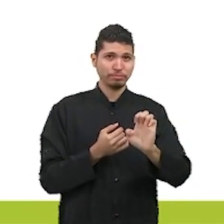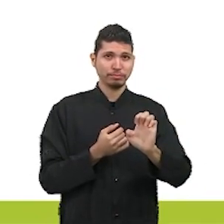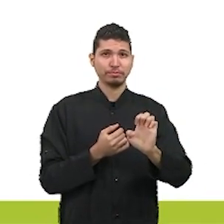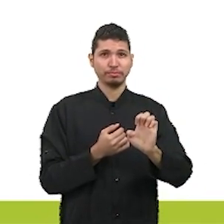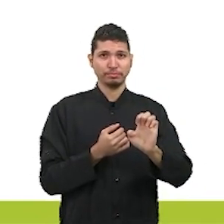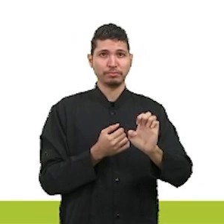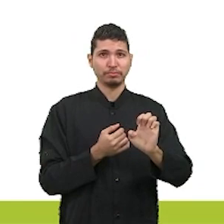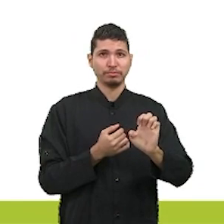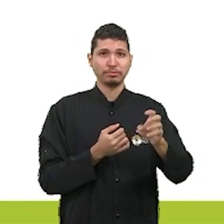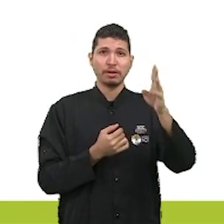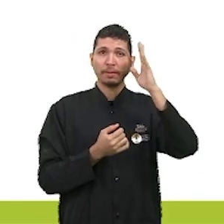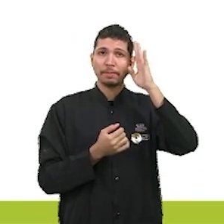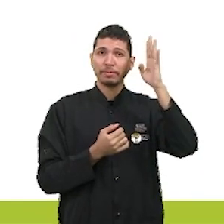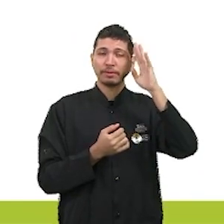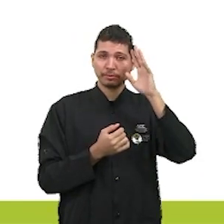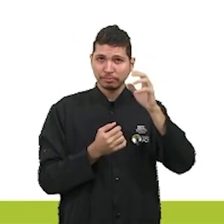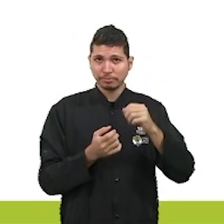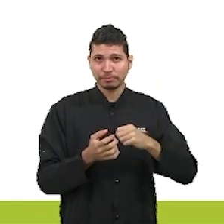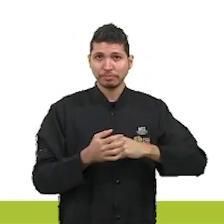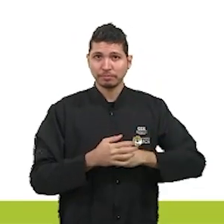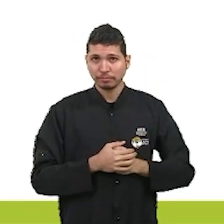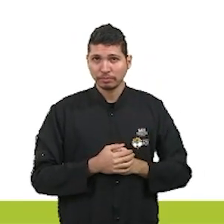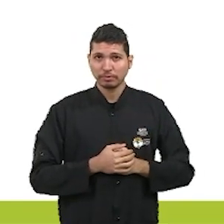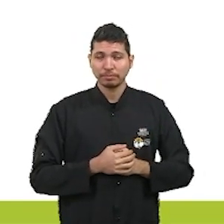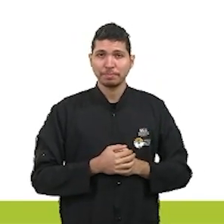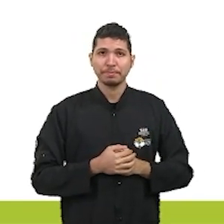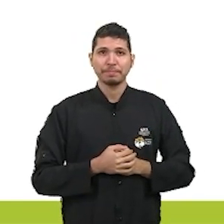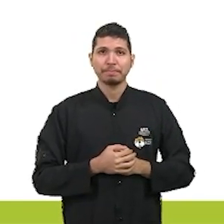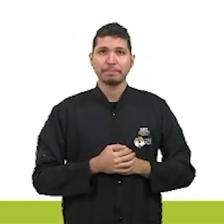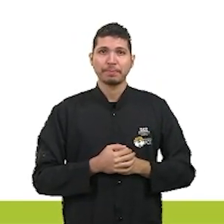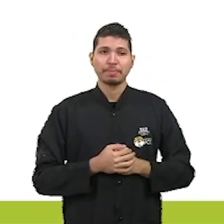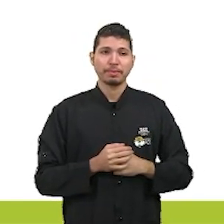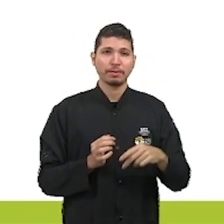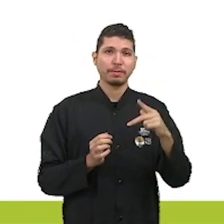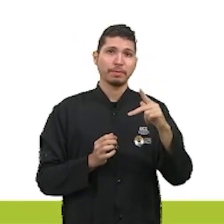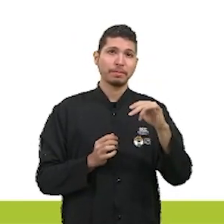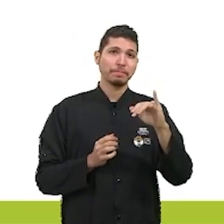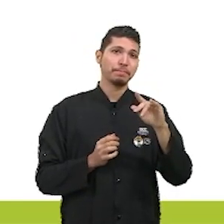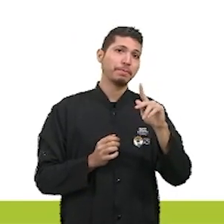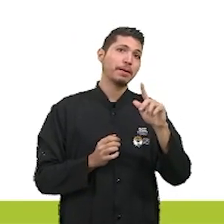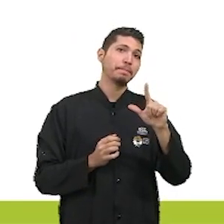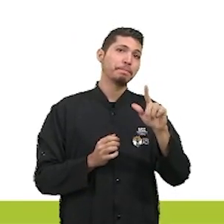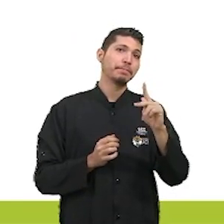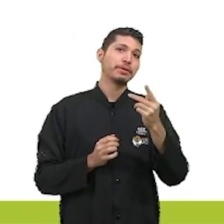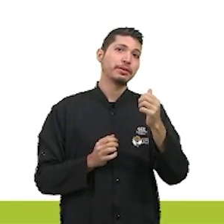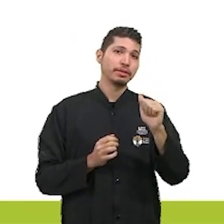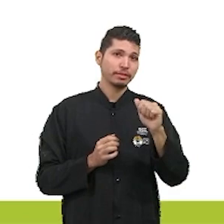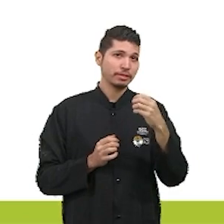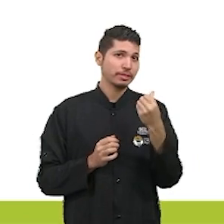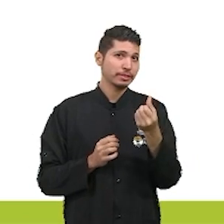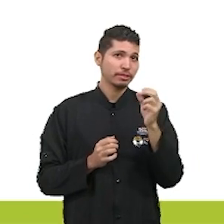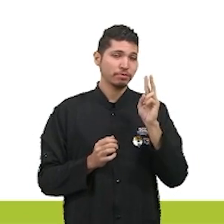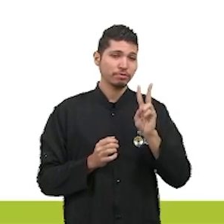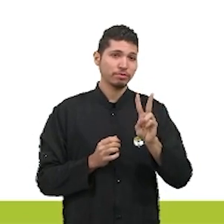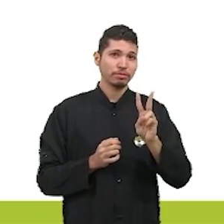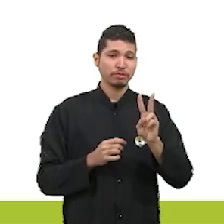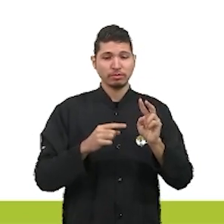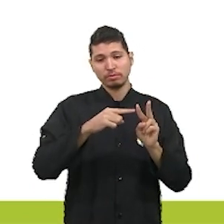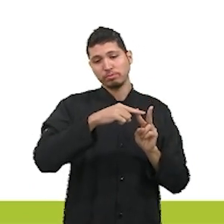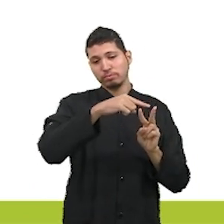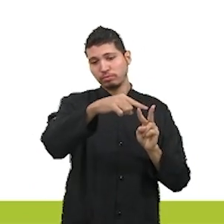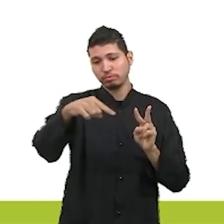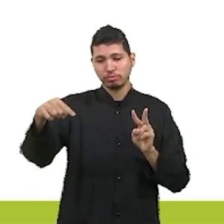Em teoria, o que a gente entende? Que já que eu tenho uma pilha de 6 volts e mandei para o circuito teria que ter 6 volts,